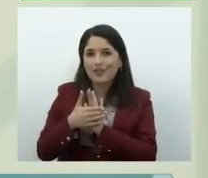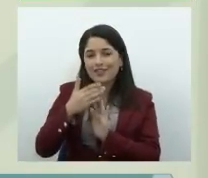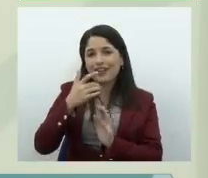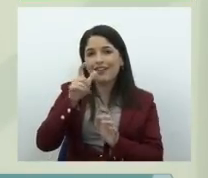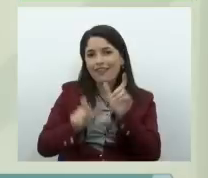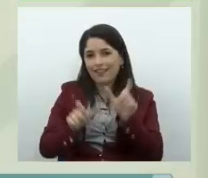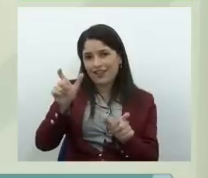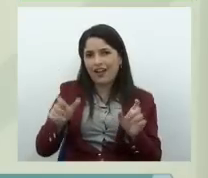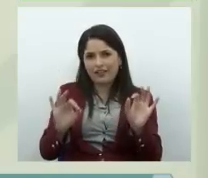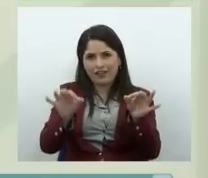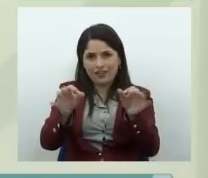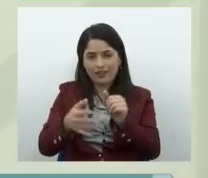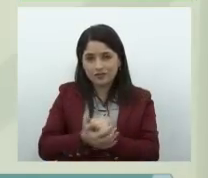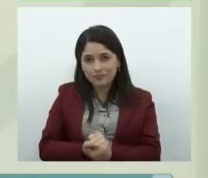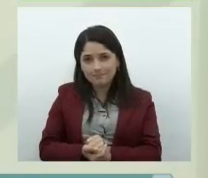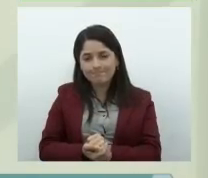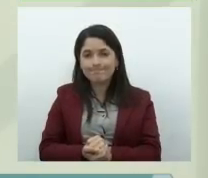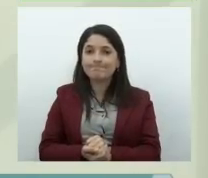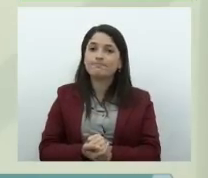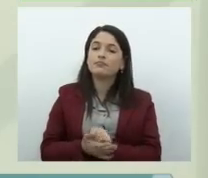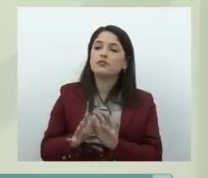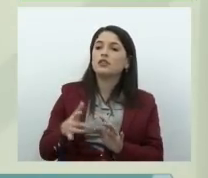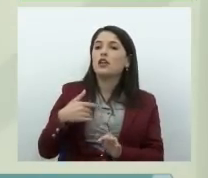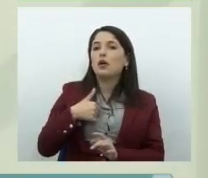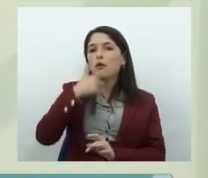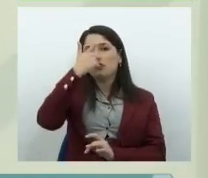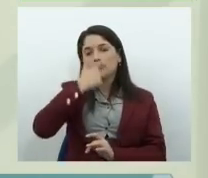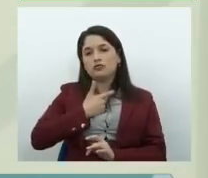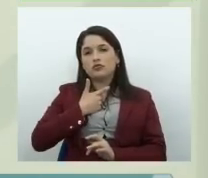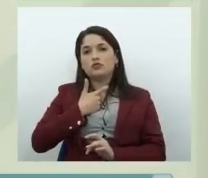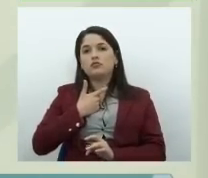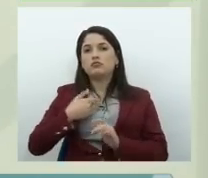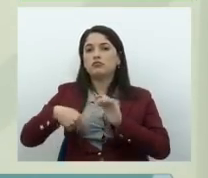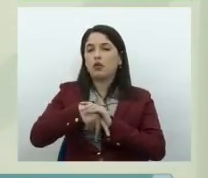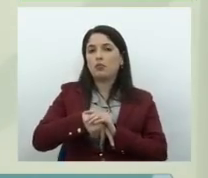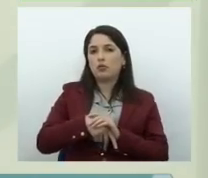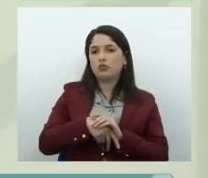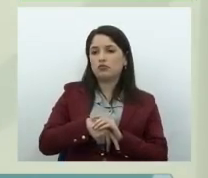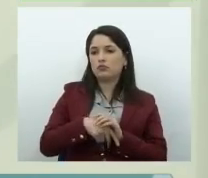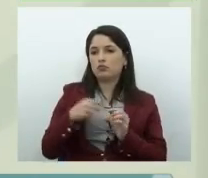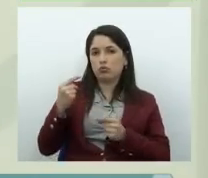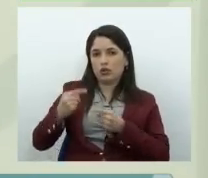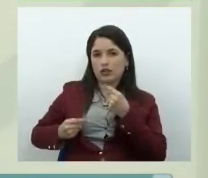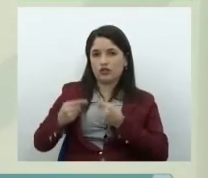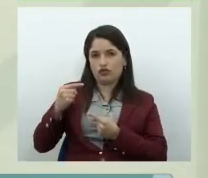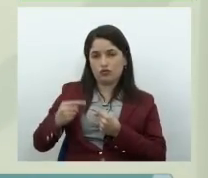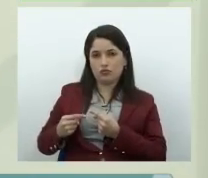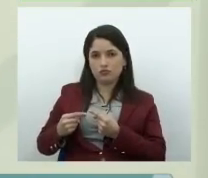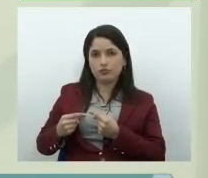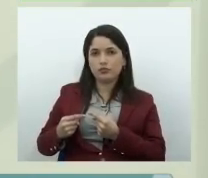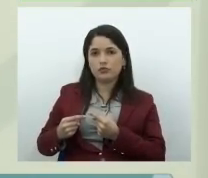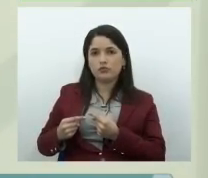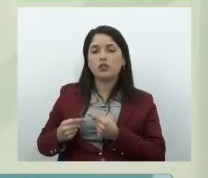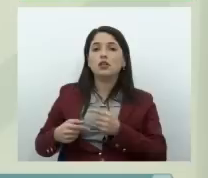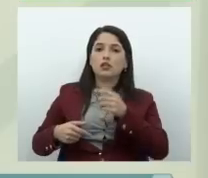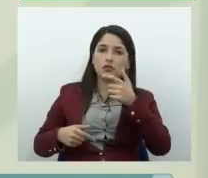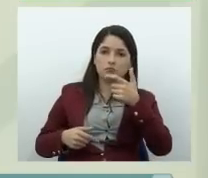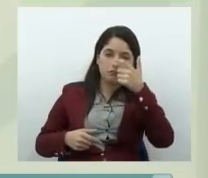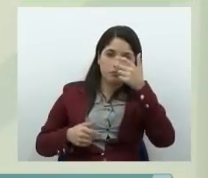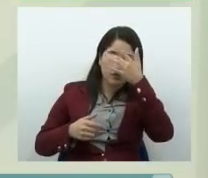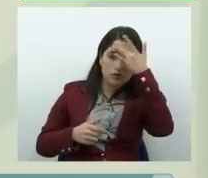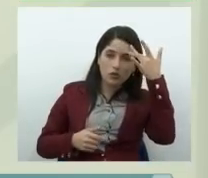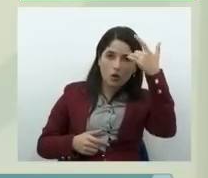cada candidato. A diferença entre um político e o estadista é que o político faz o que o povo quer